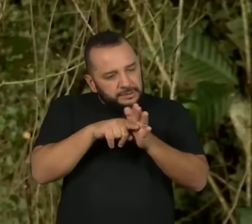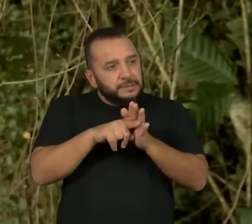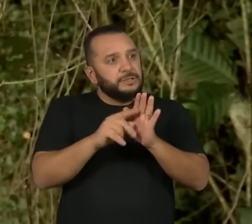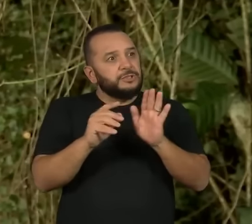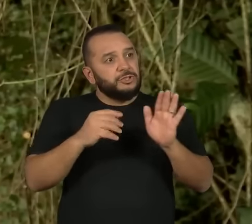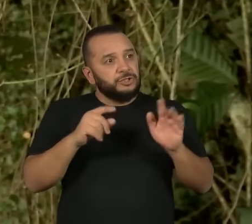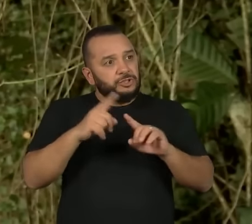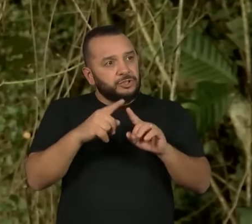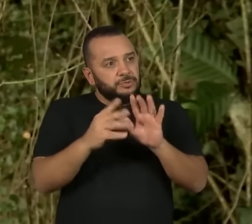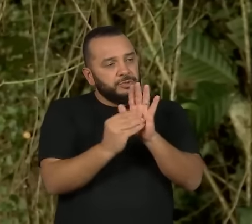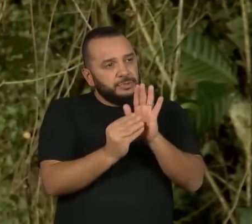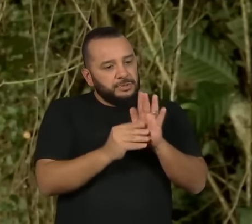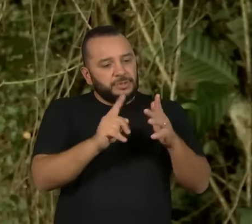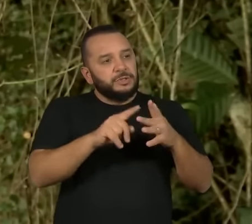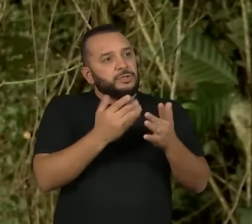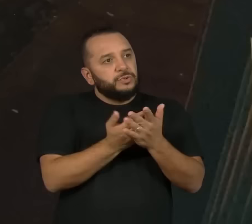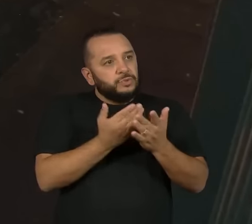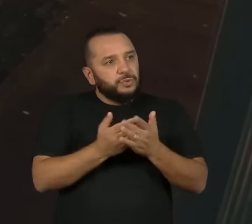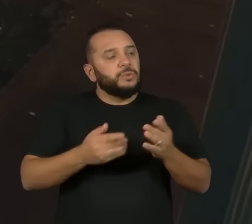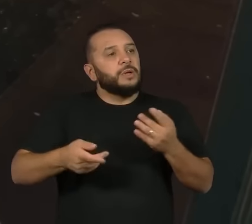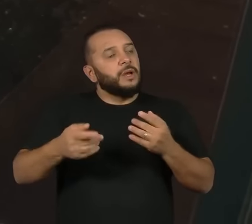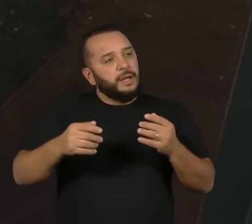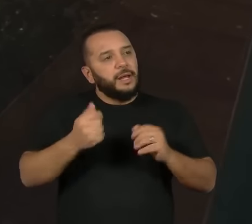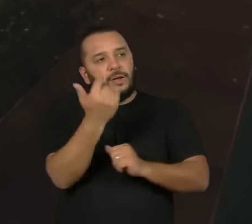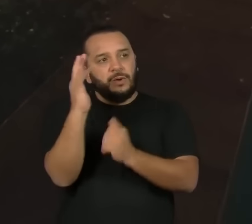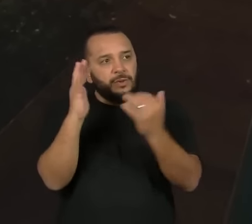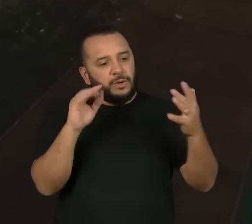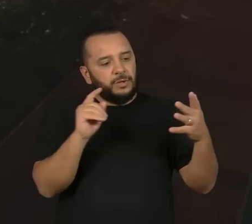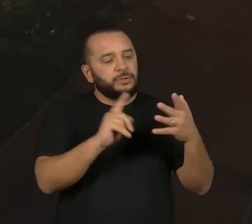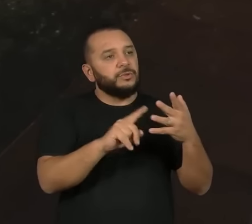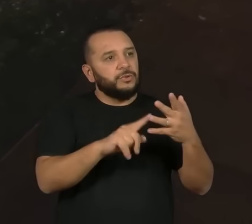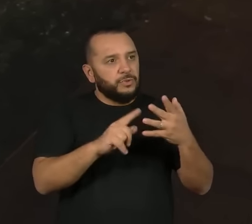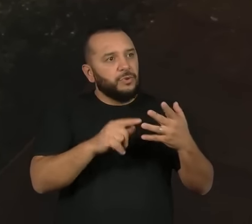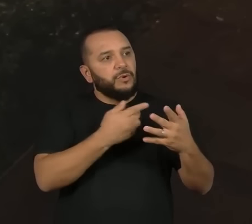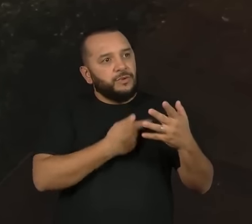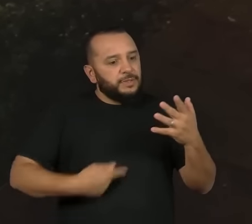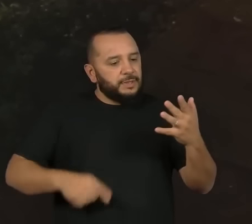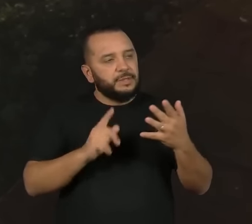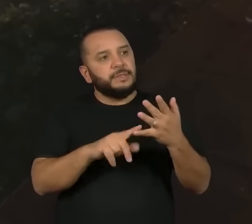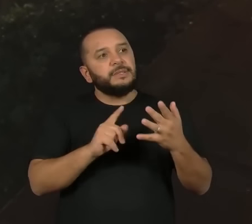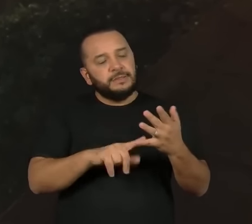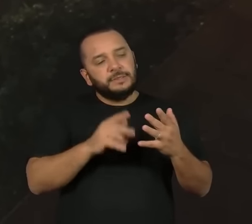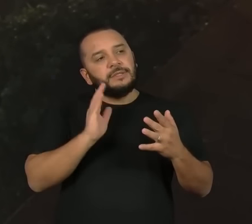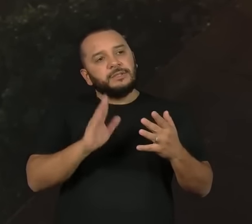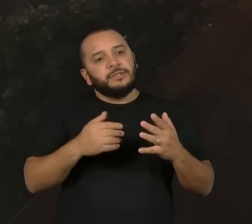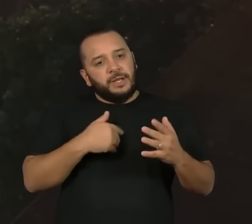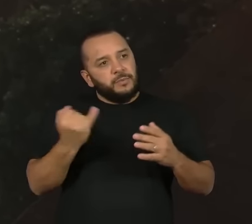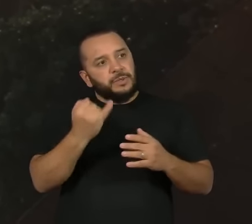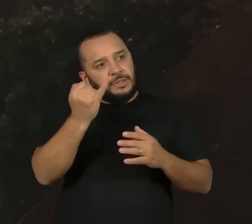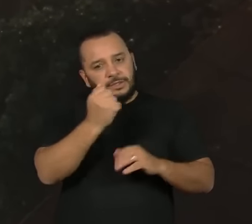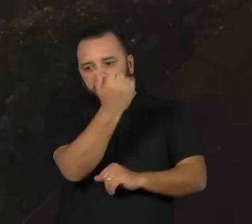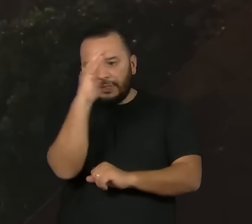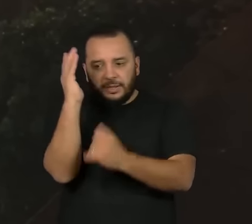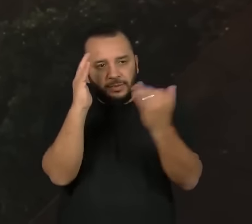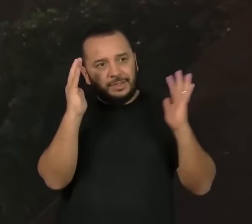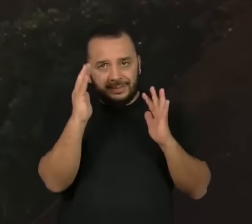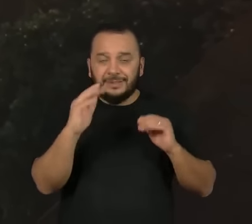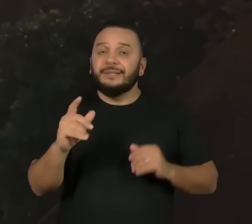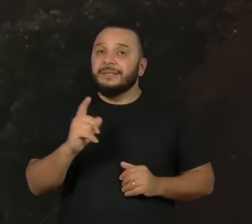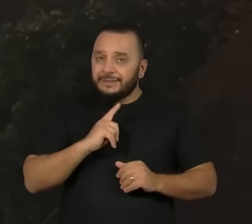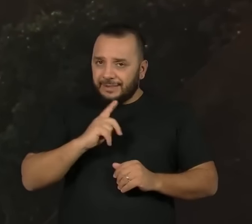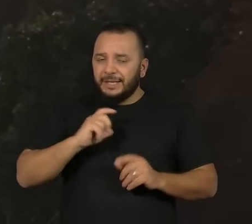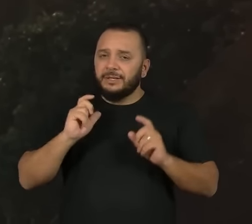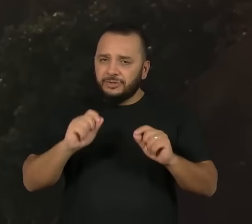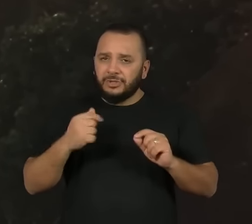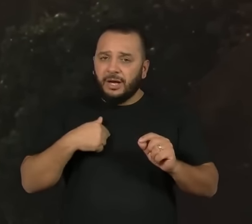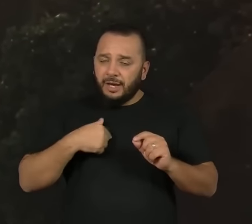ecológicos, gestão e governança e valores culturais da natureza. Nós temos um acordo de cooperação técnica com a Universidade Federal da Integração